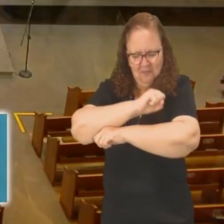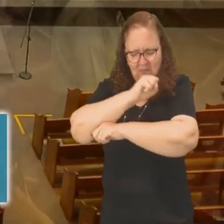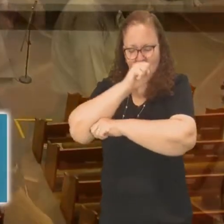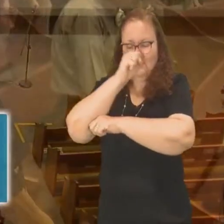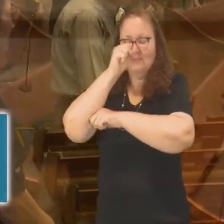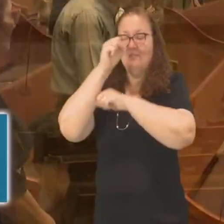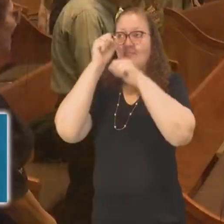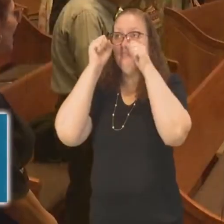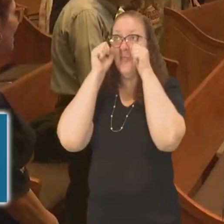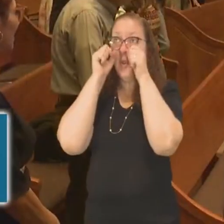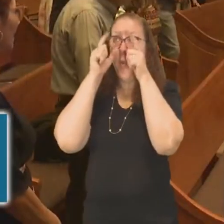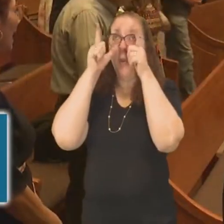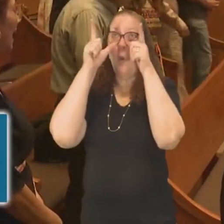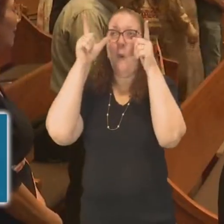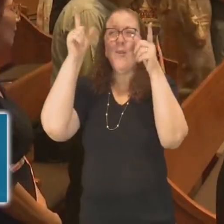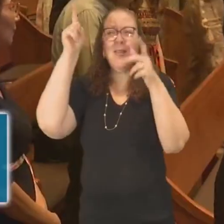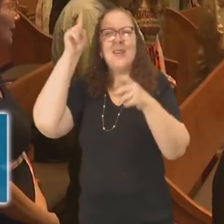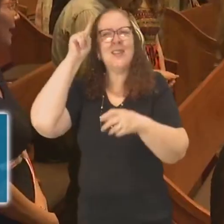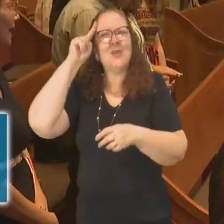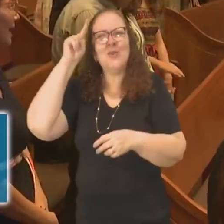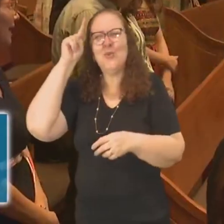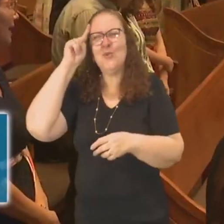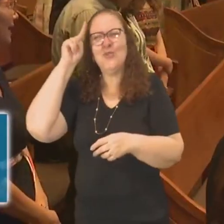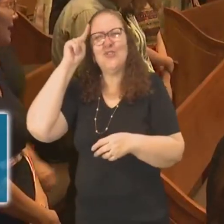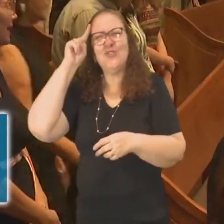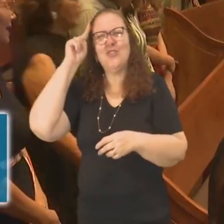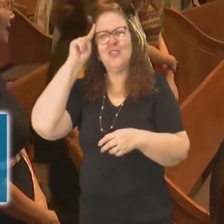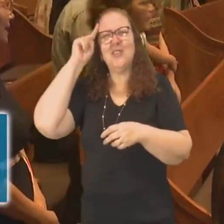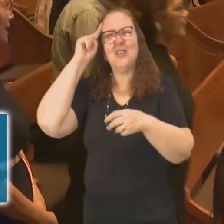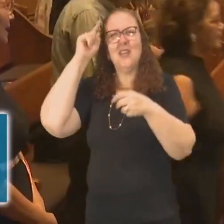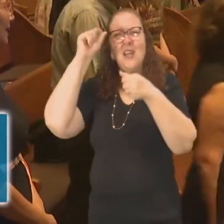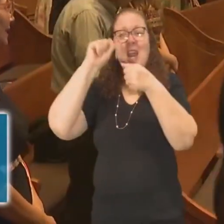respirar, cada vez que eu acordar,